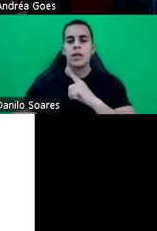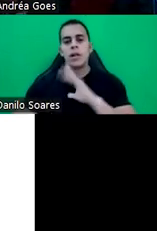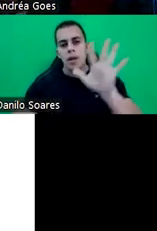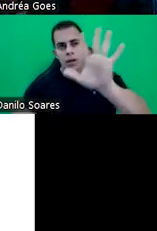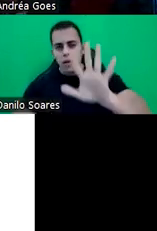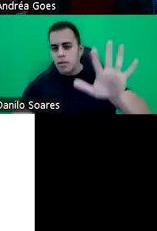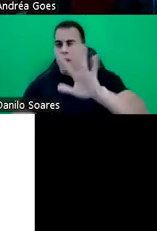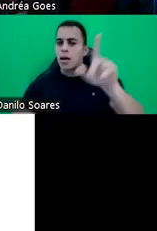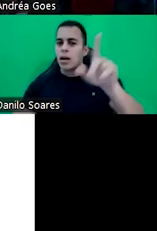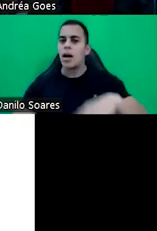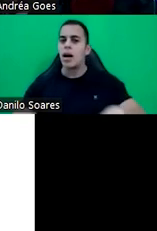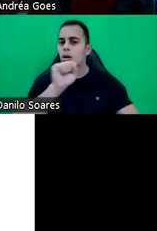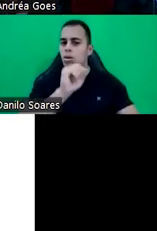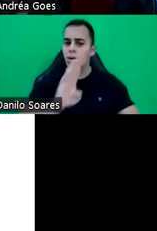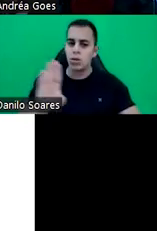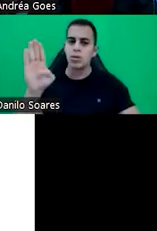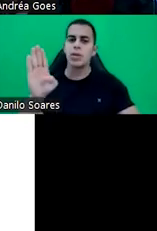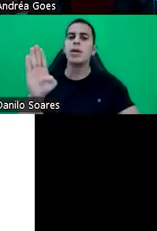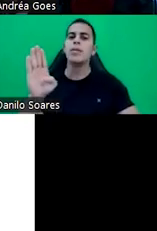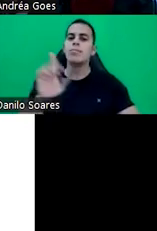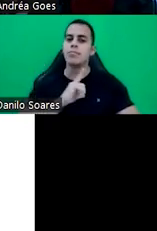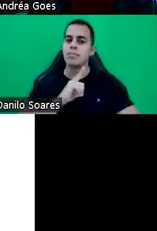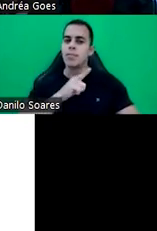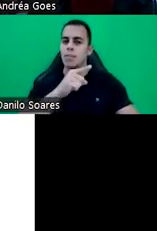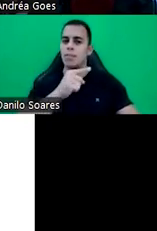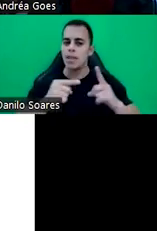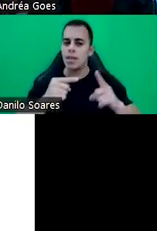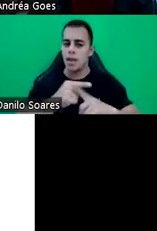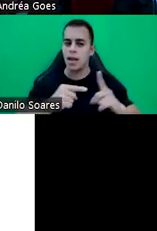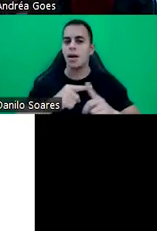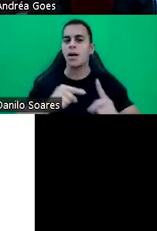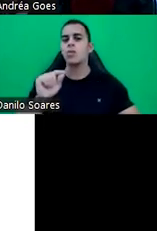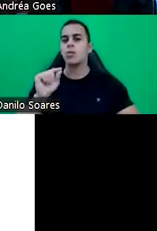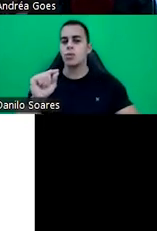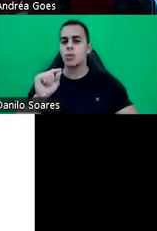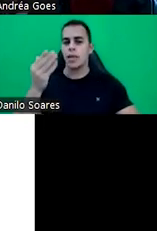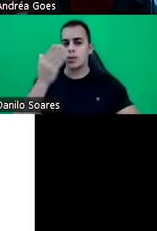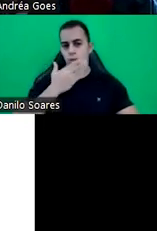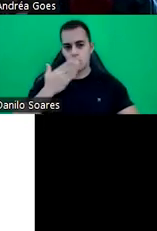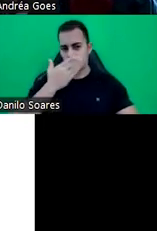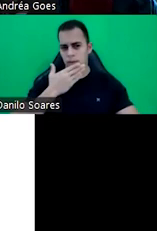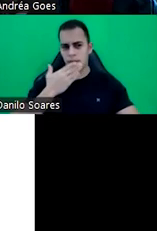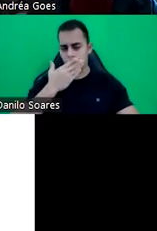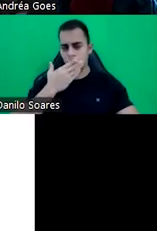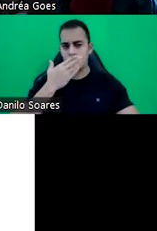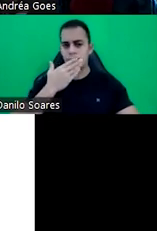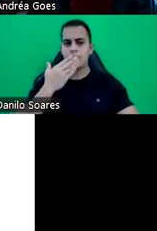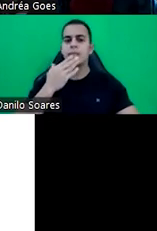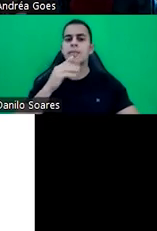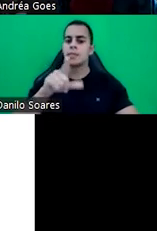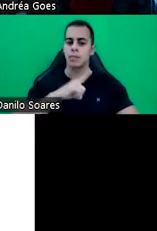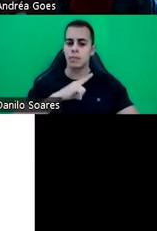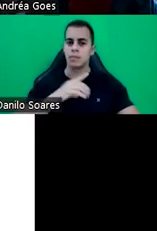aqui de substância H, já um pequeno pedaço de açúcar, que é esse que eu represento aqui.